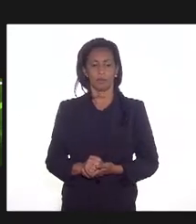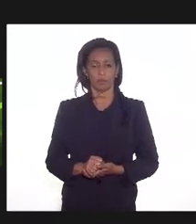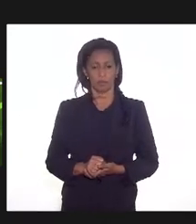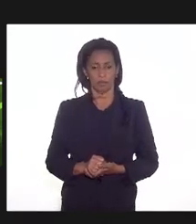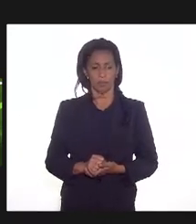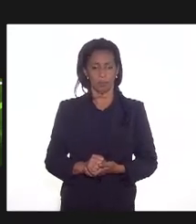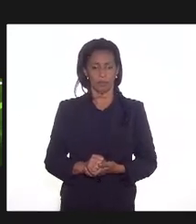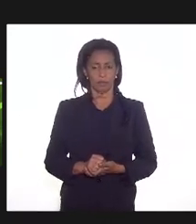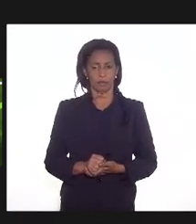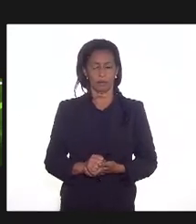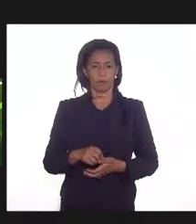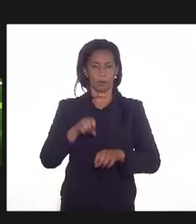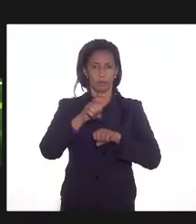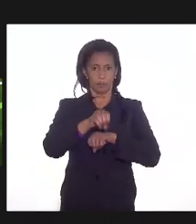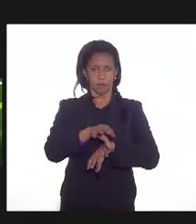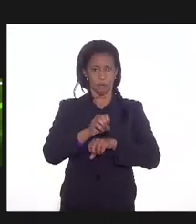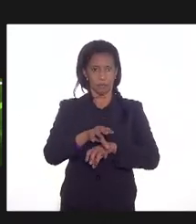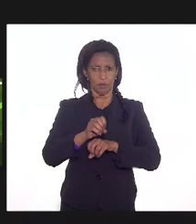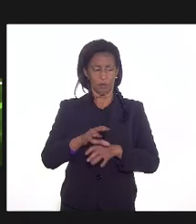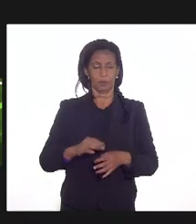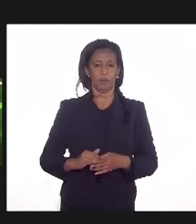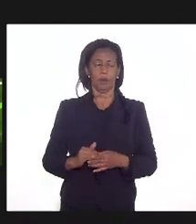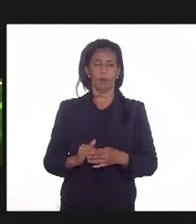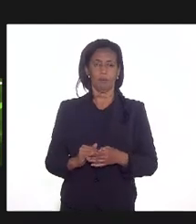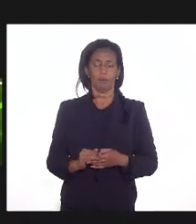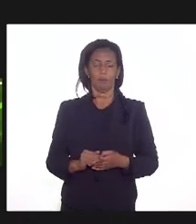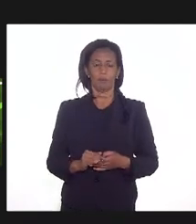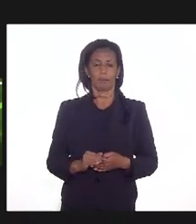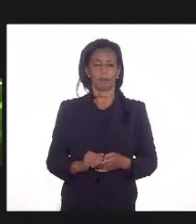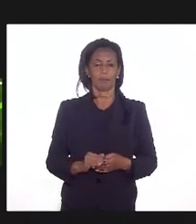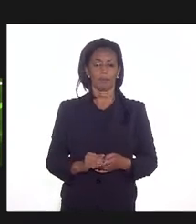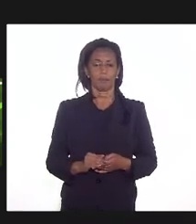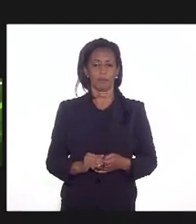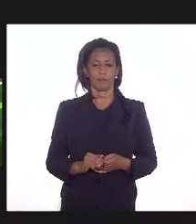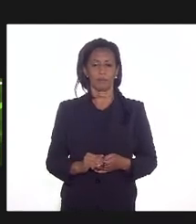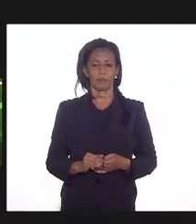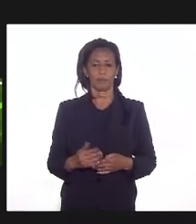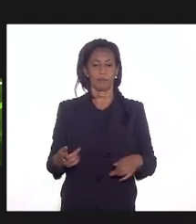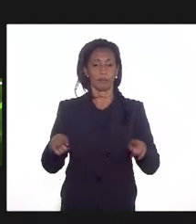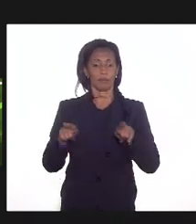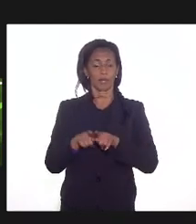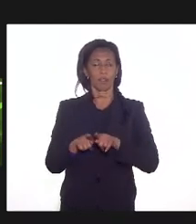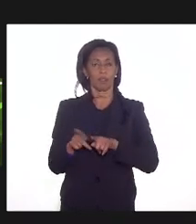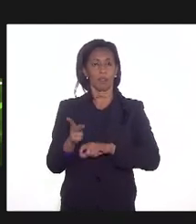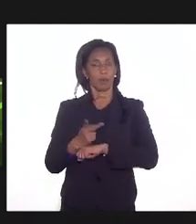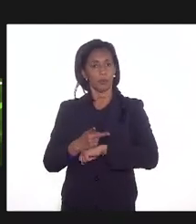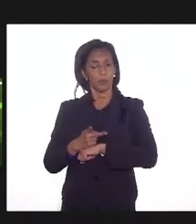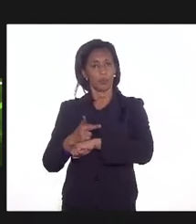de educacional, né, acima de tudo, e a gente buscar